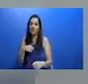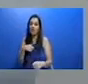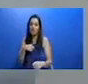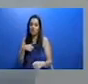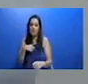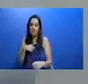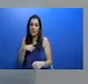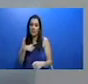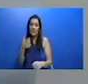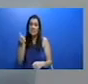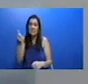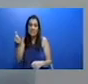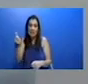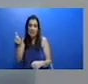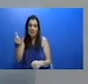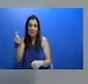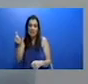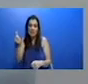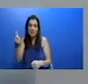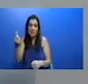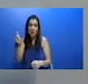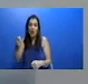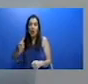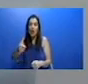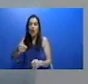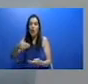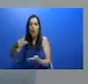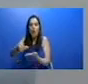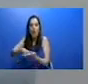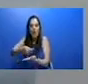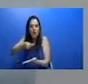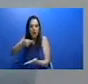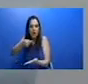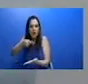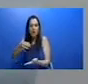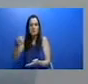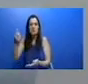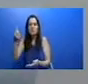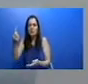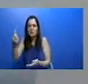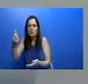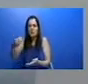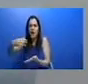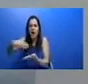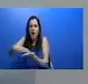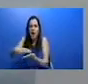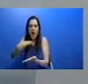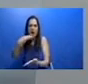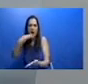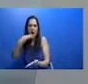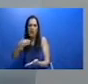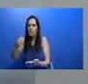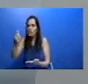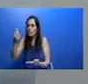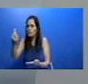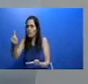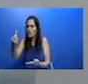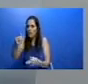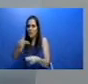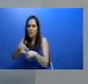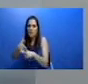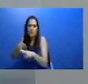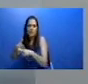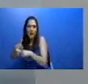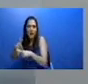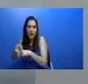de colheres, meia dúzia de garfos. Ou seja, onde é o lugar dele? Isso mesmo,